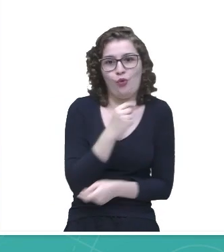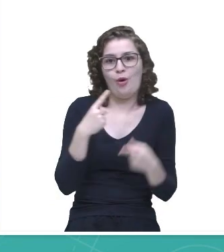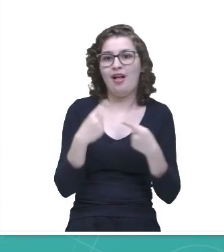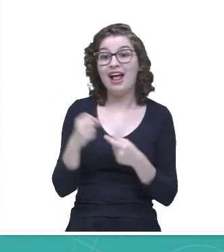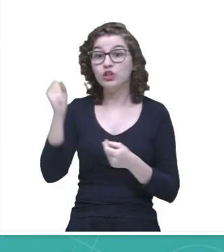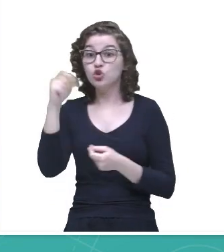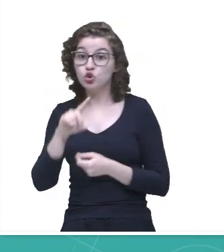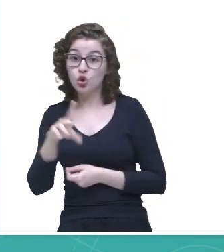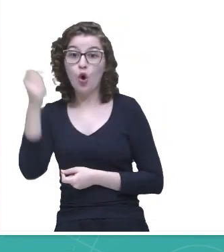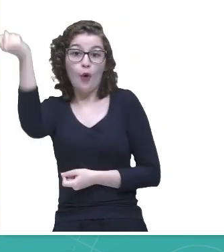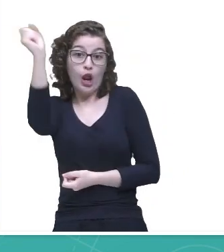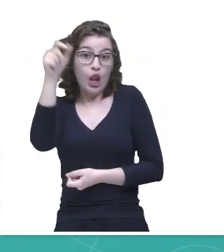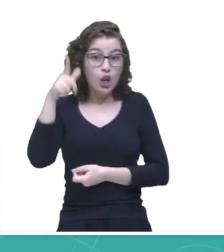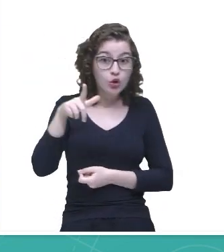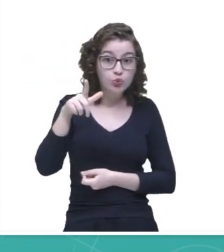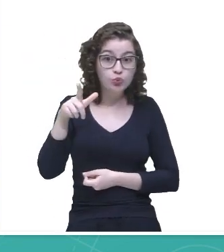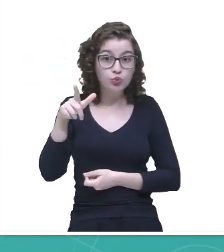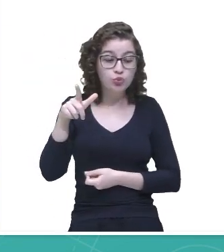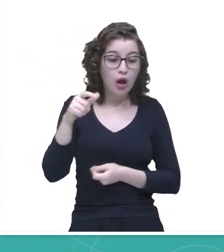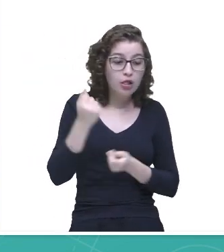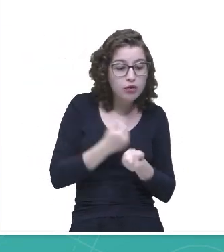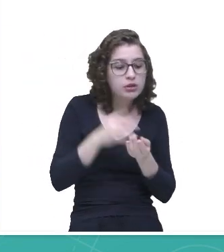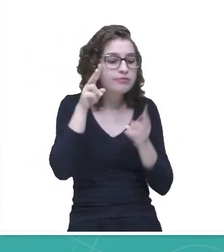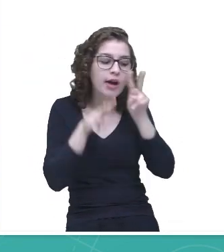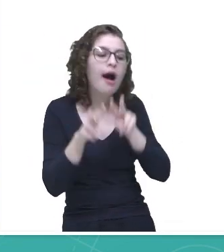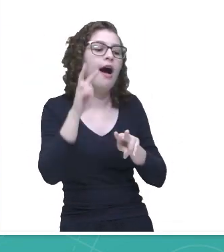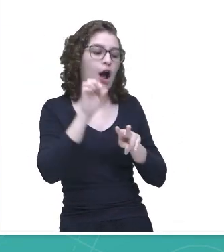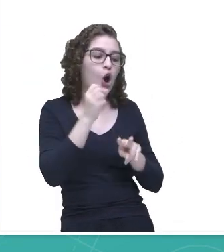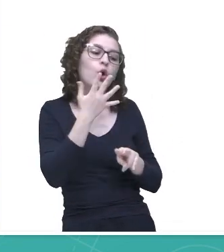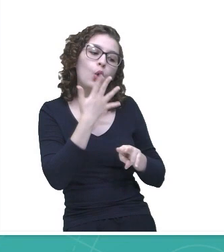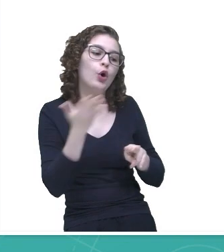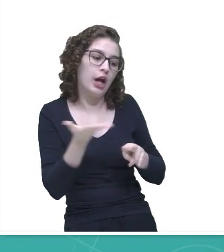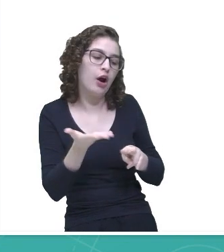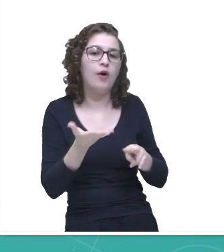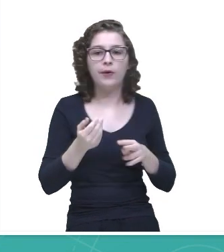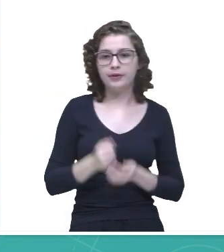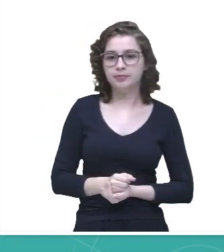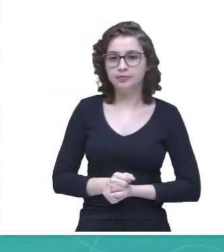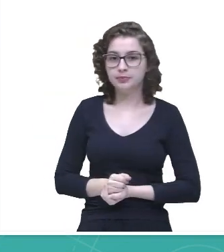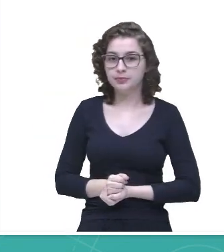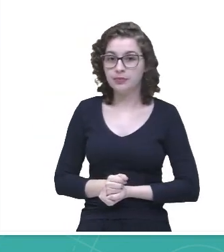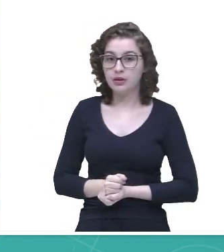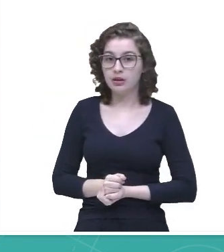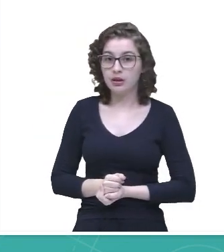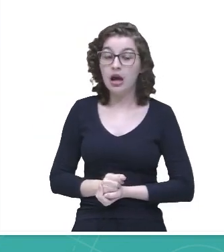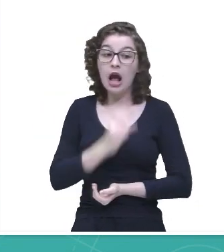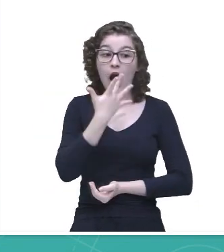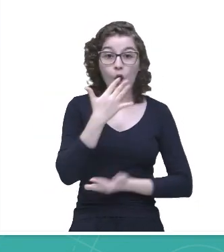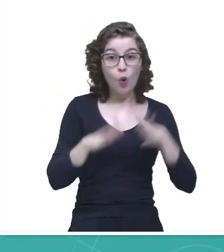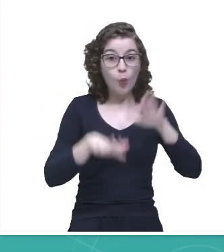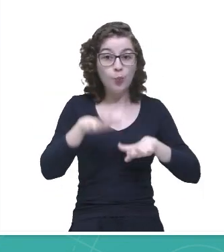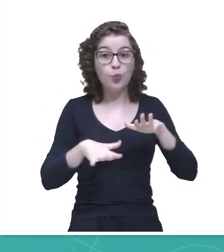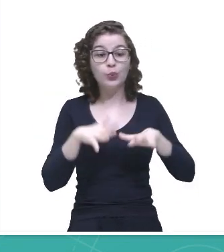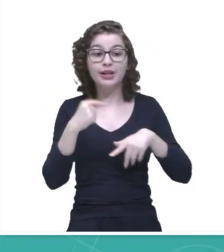impressionistas vêm e retomam essa teoria e diz que as cores elas mudam dependendo da intensidade da luz